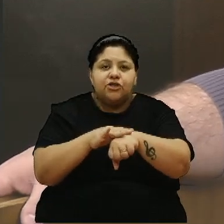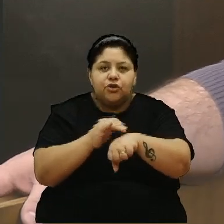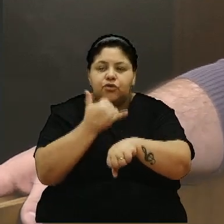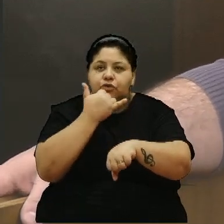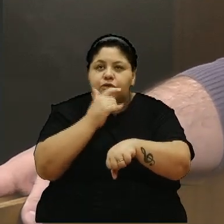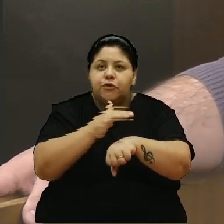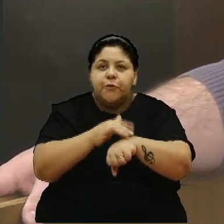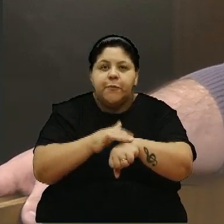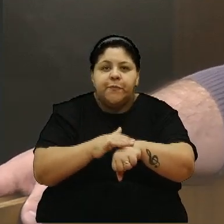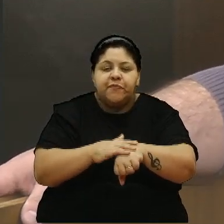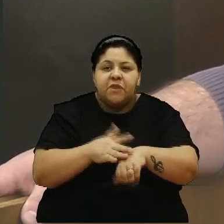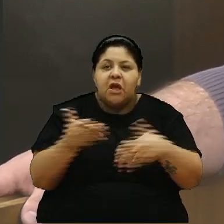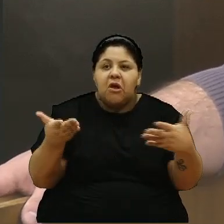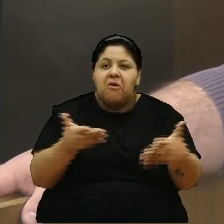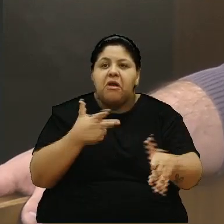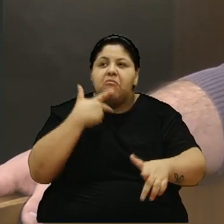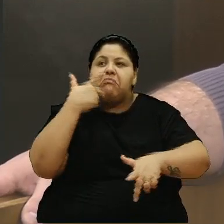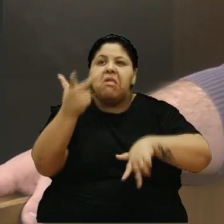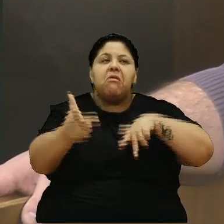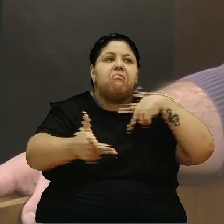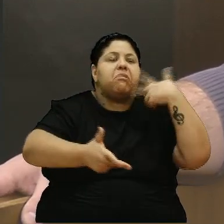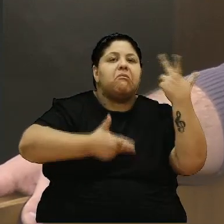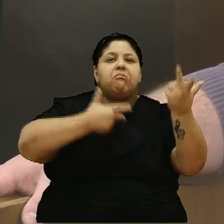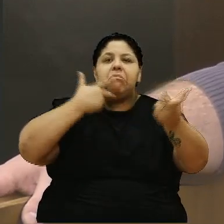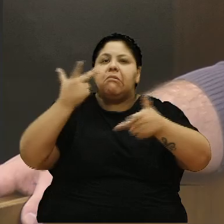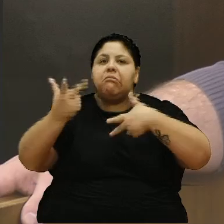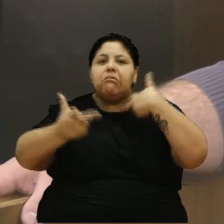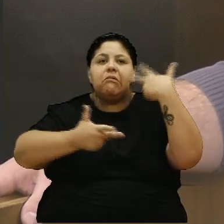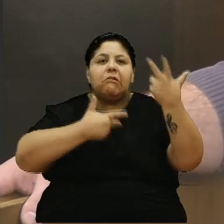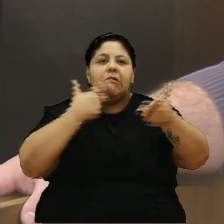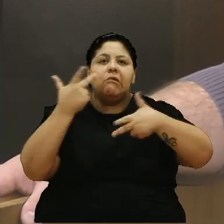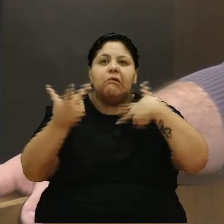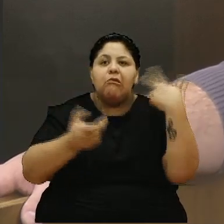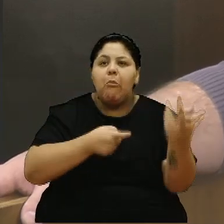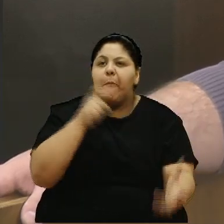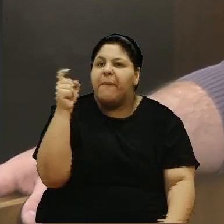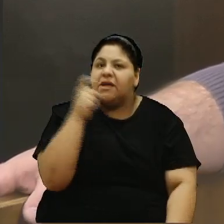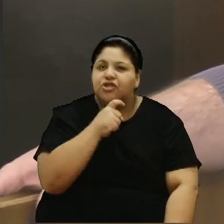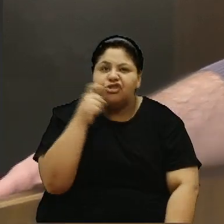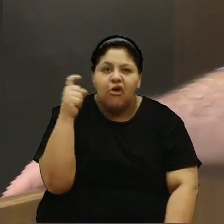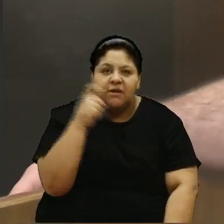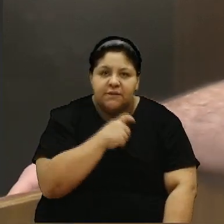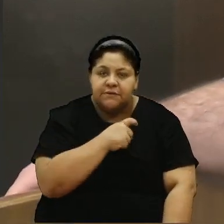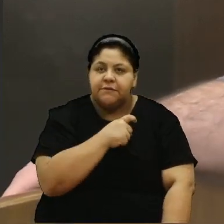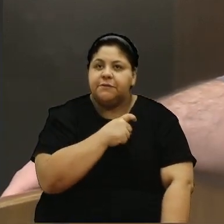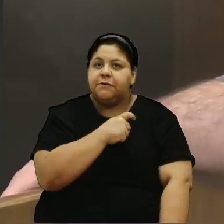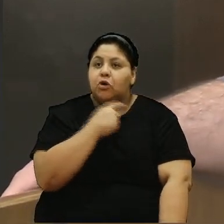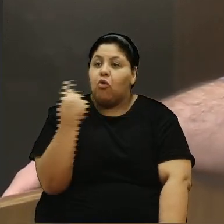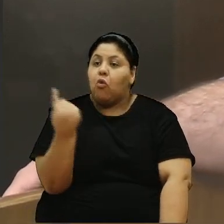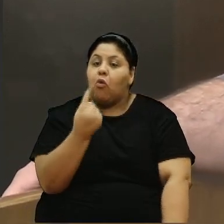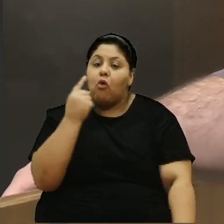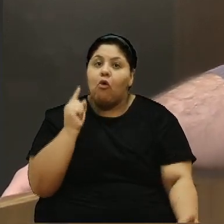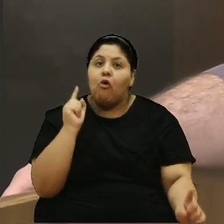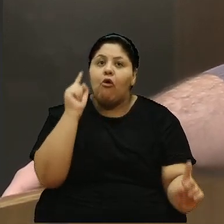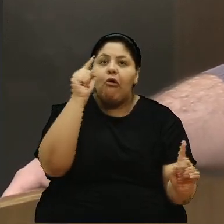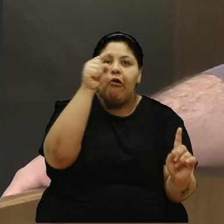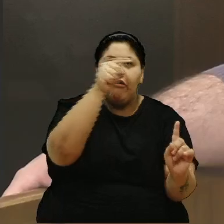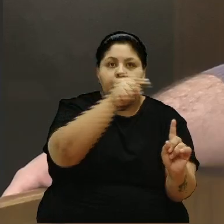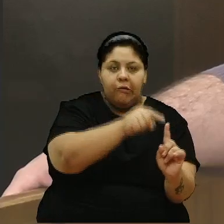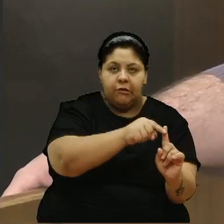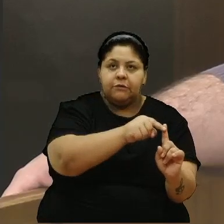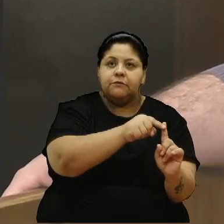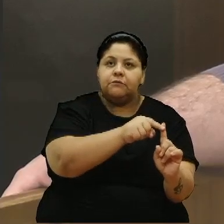sendo jogadas ao vento, na maioria das vezes mentirosas, com o único intuito de